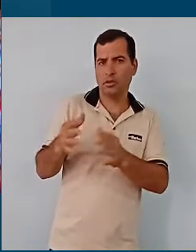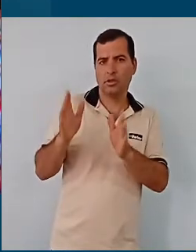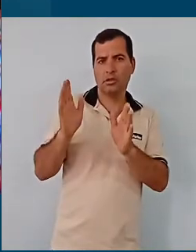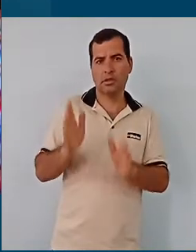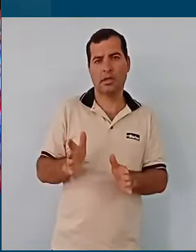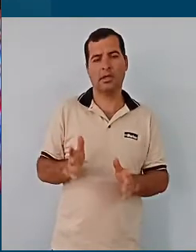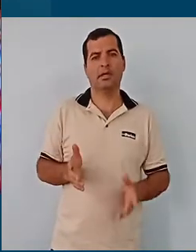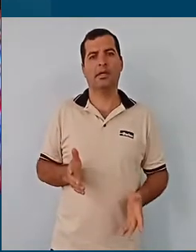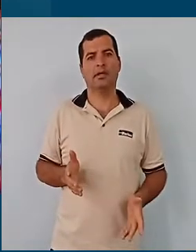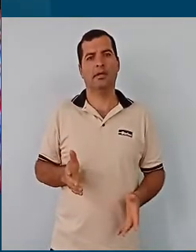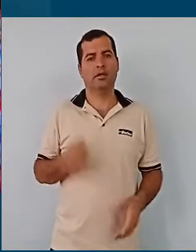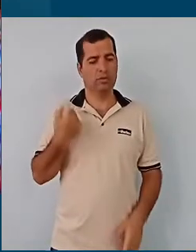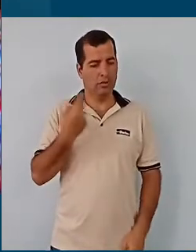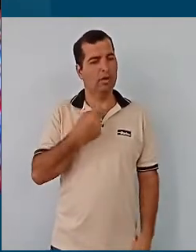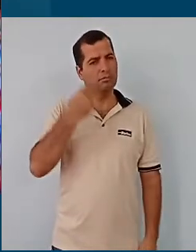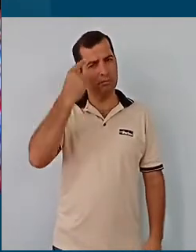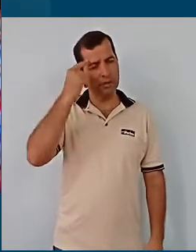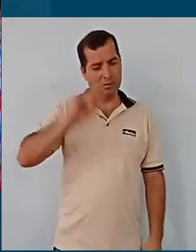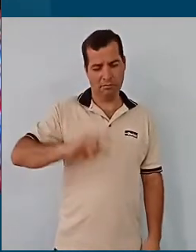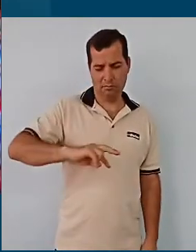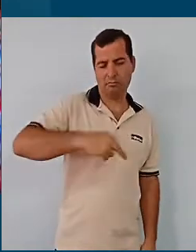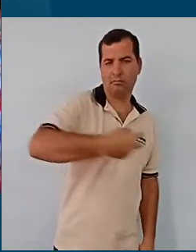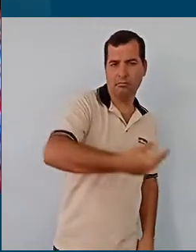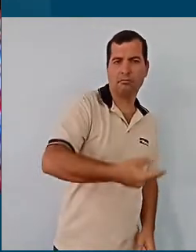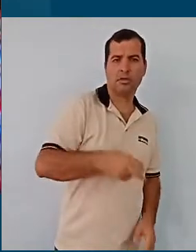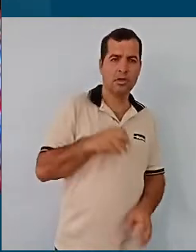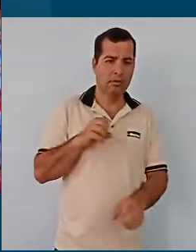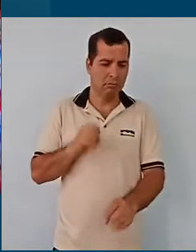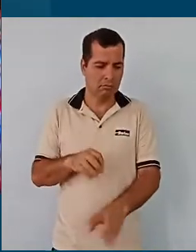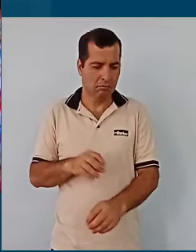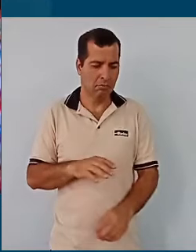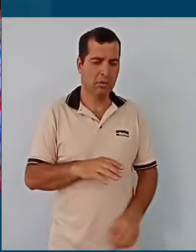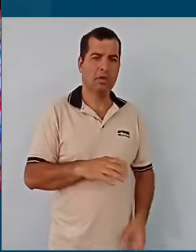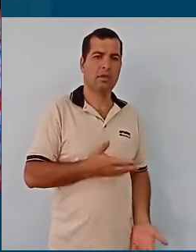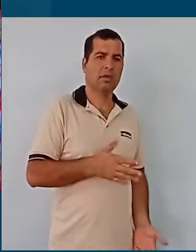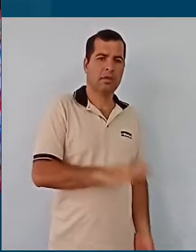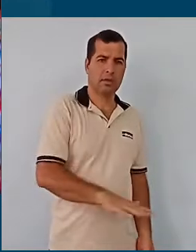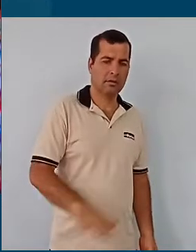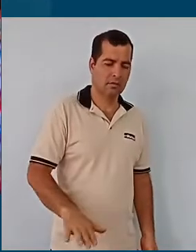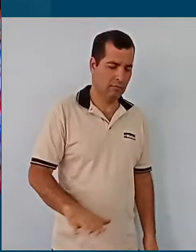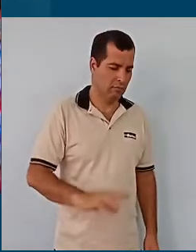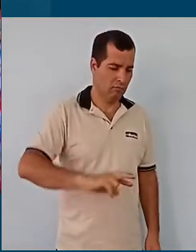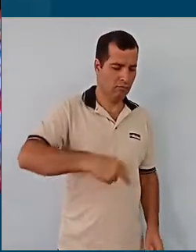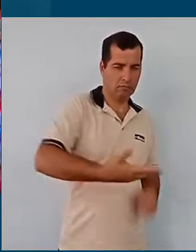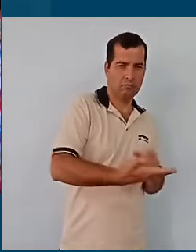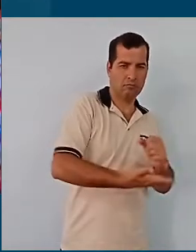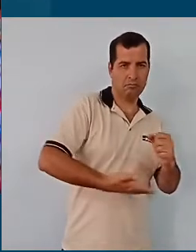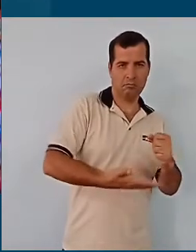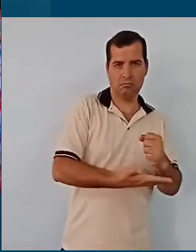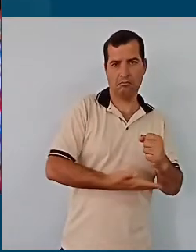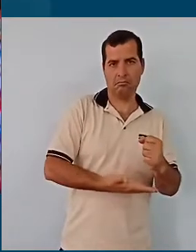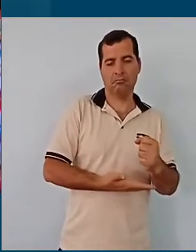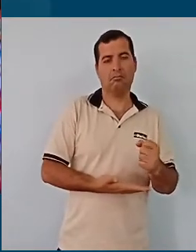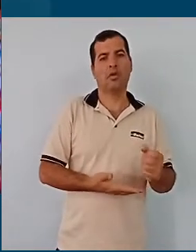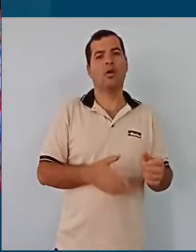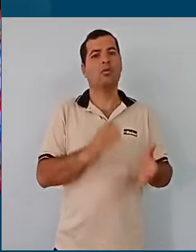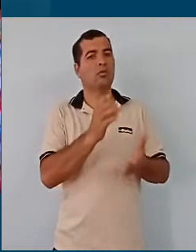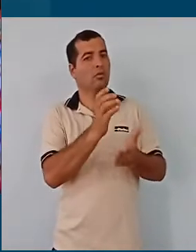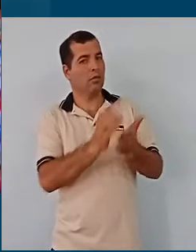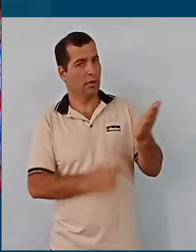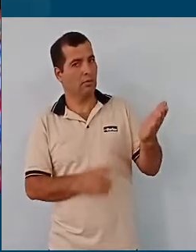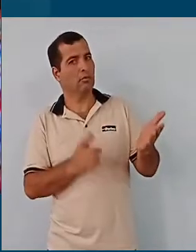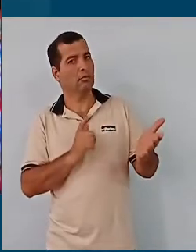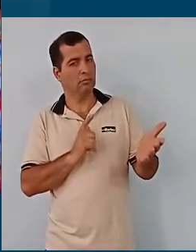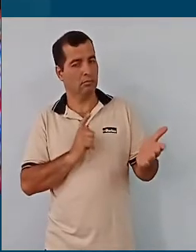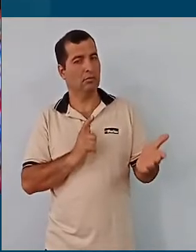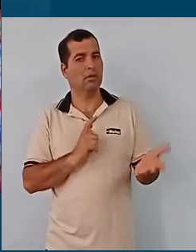adequado pensar a transição, então, da educação infantil para o ensino fundamental, através de um currículo pautado na interdisciplinaridade e a